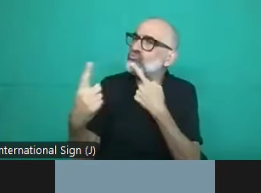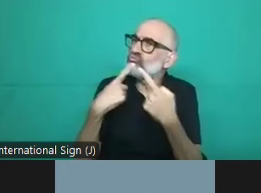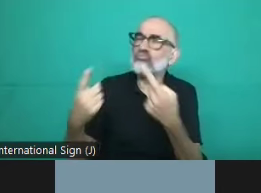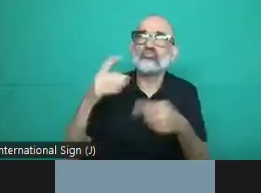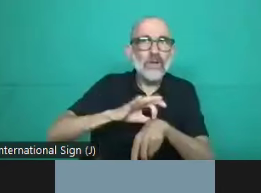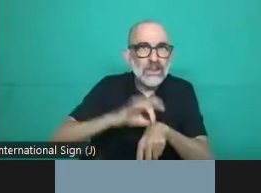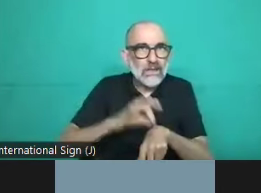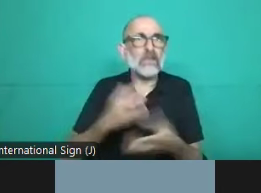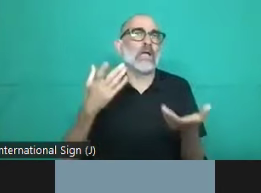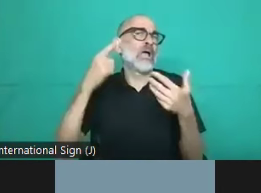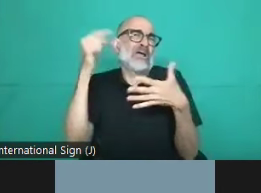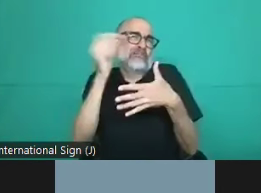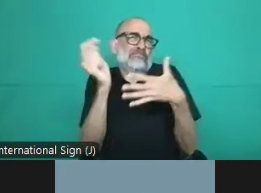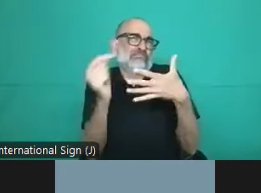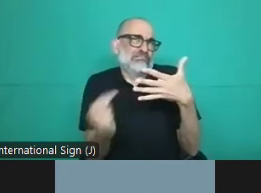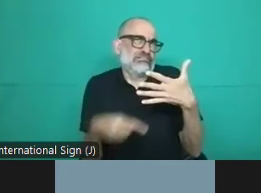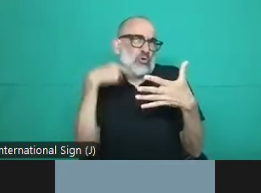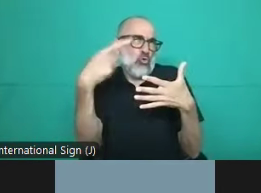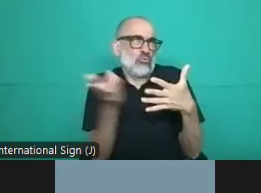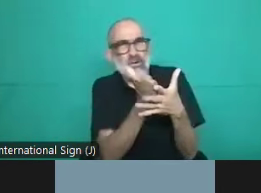médica e também